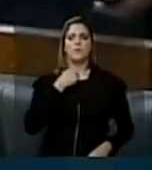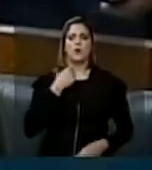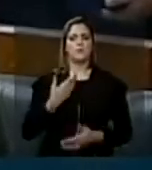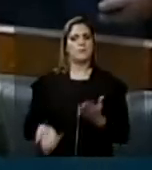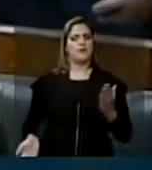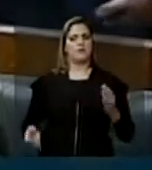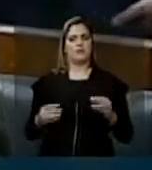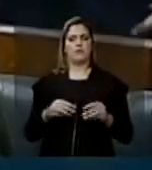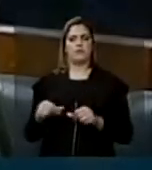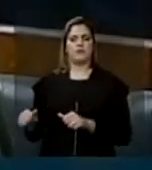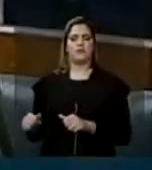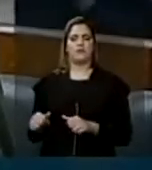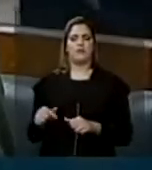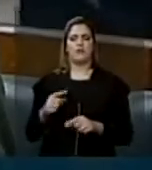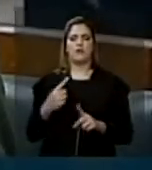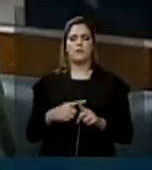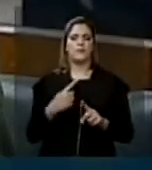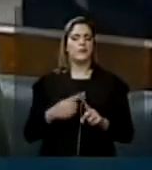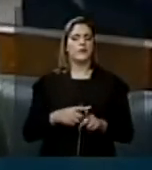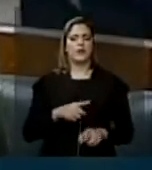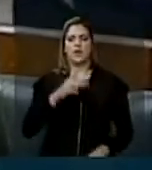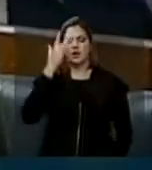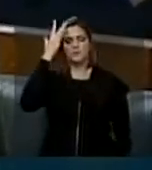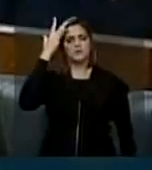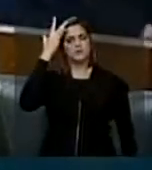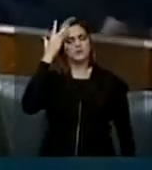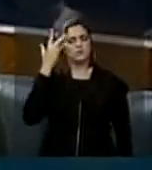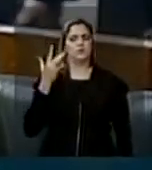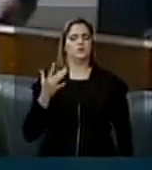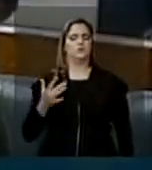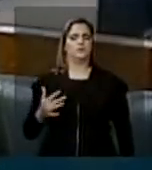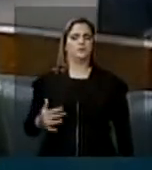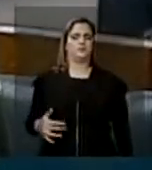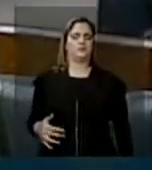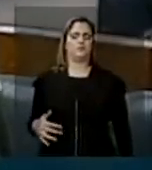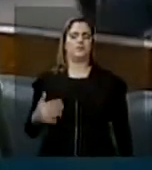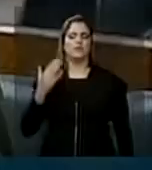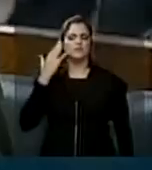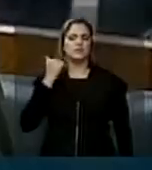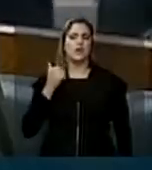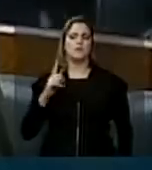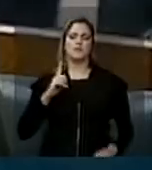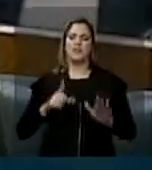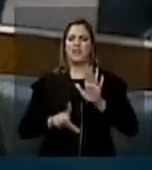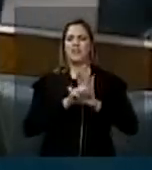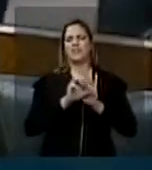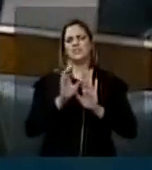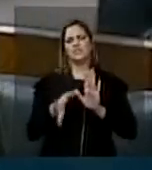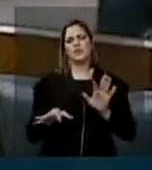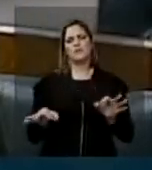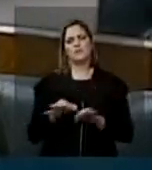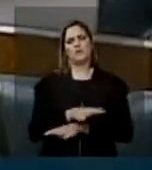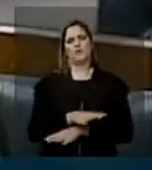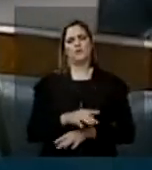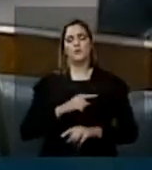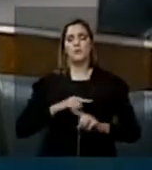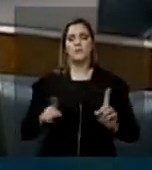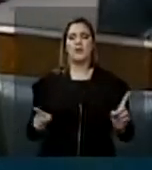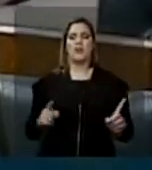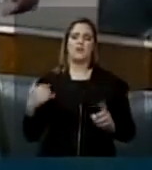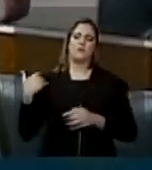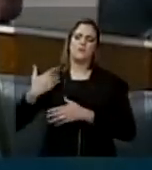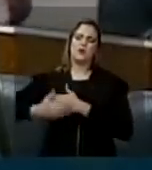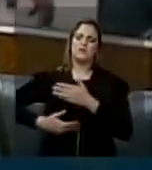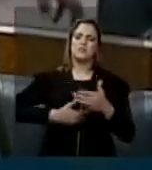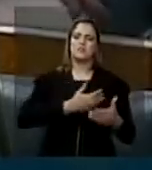haver espaço para barbárie mesmo com todo o arcabouço jurídico o processo de titulação